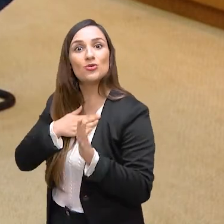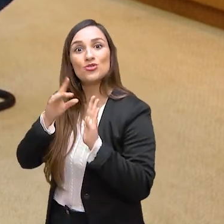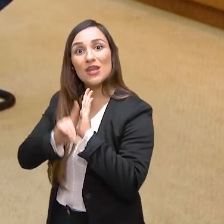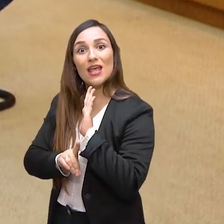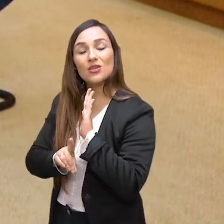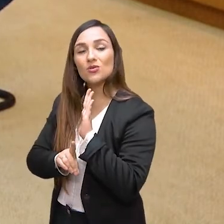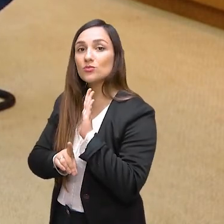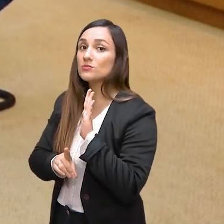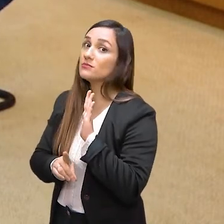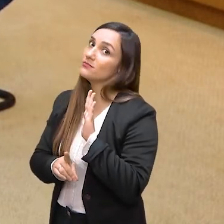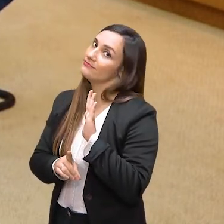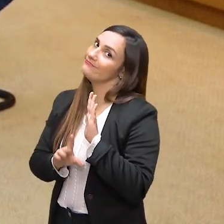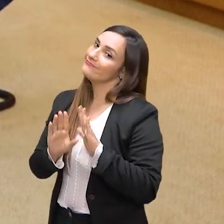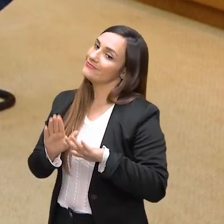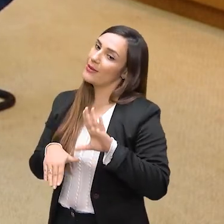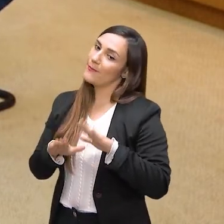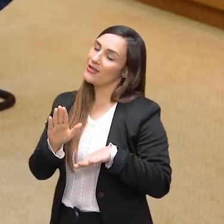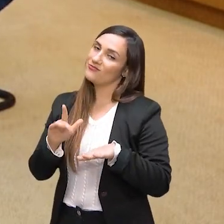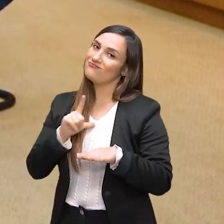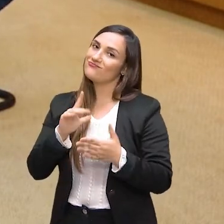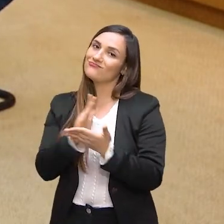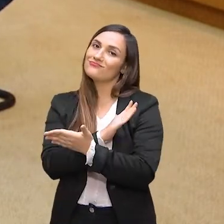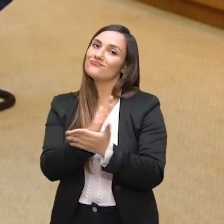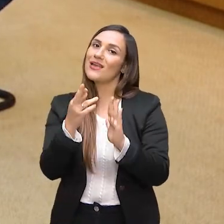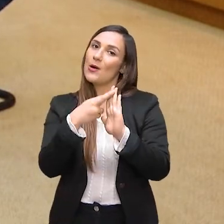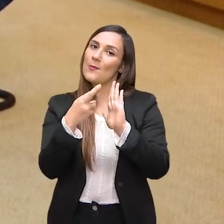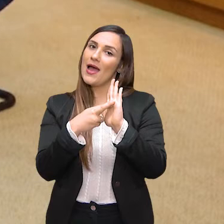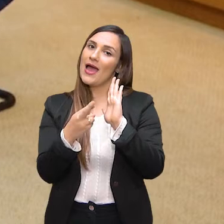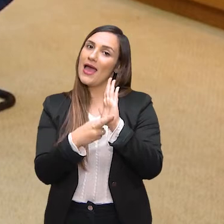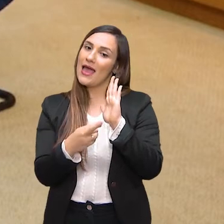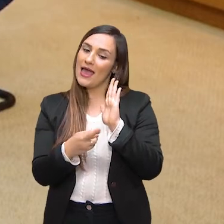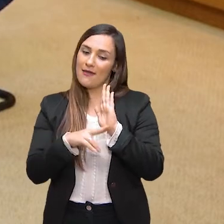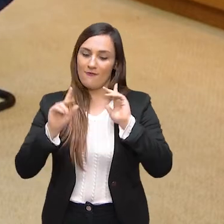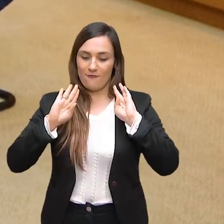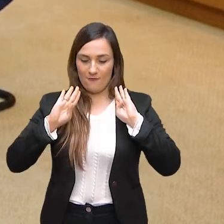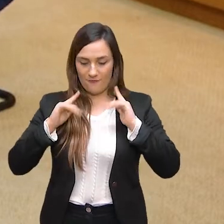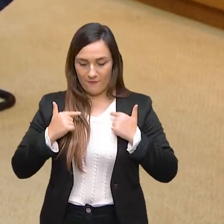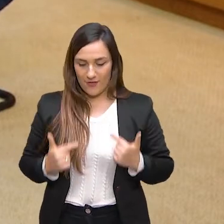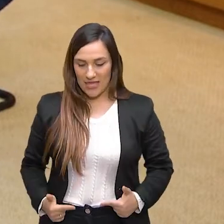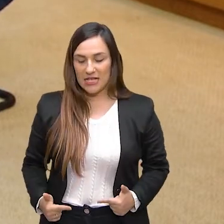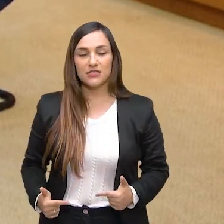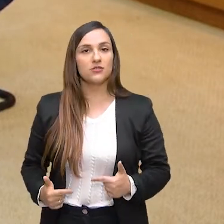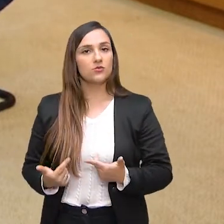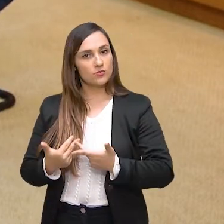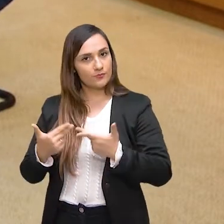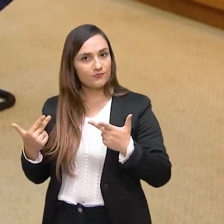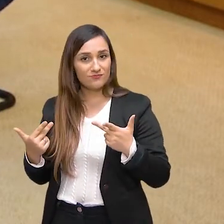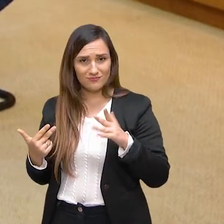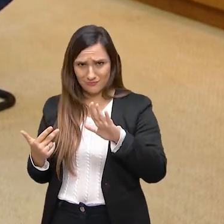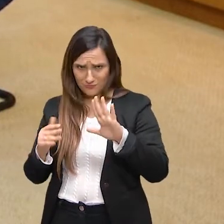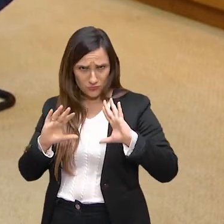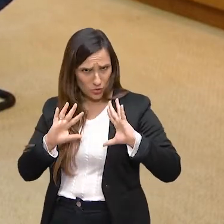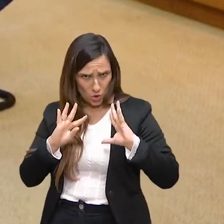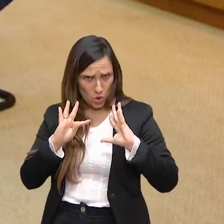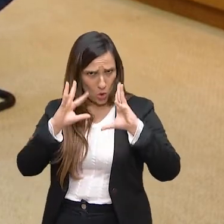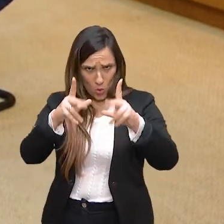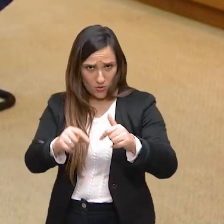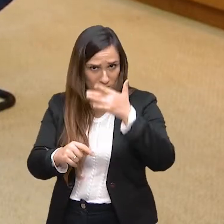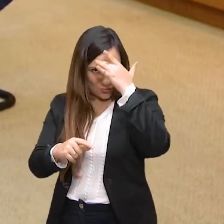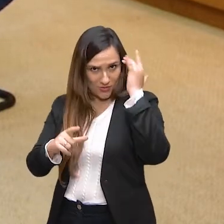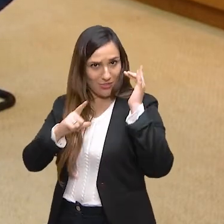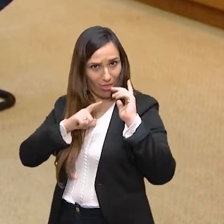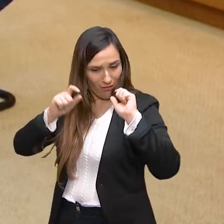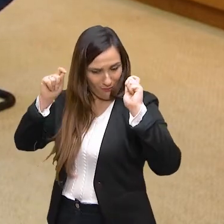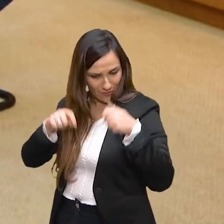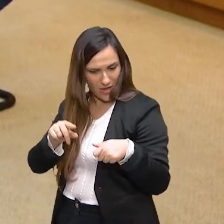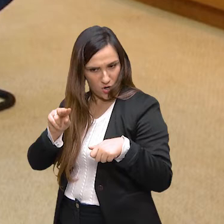direitos pressupõe alguns requisitos biológicos, físicos, então não são todas as pessoas que têm